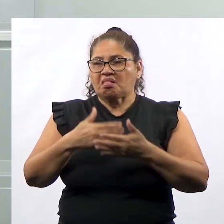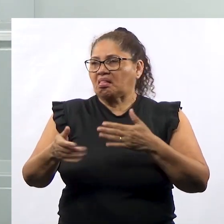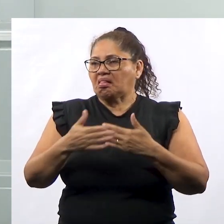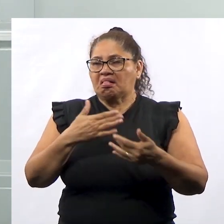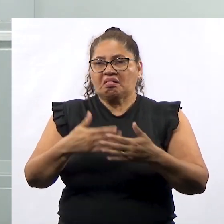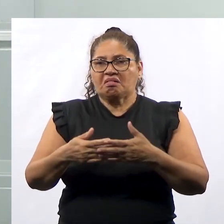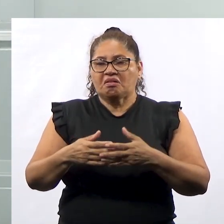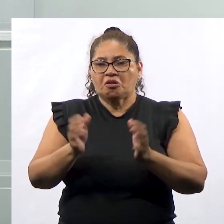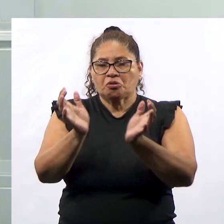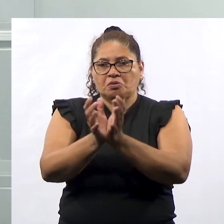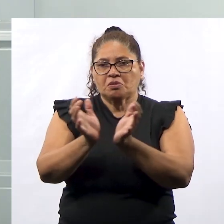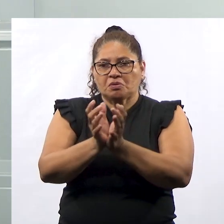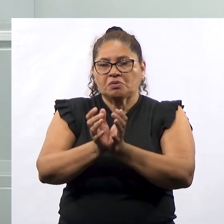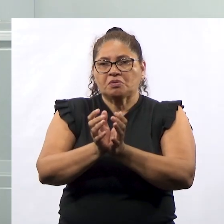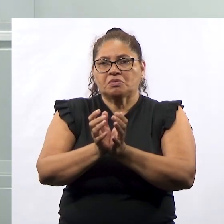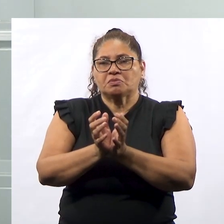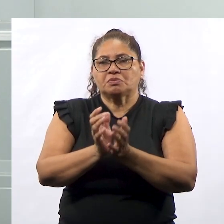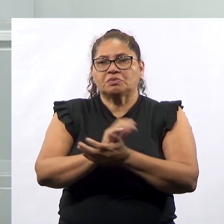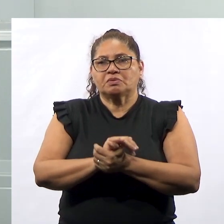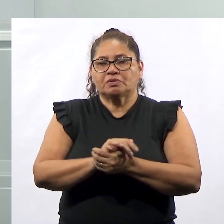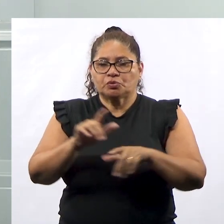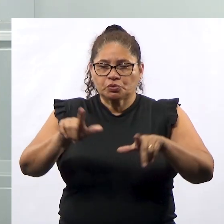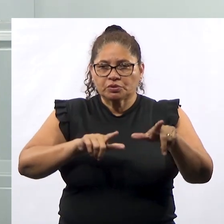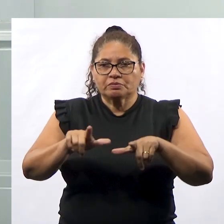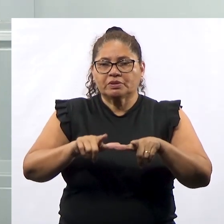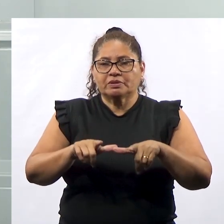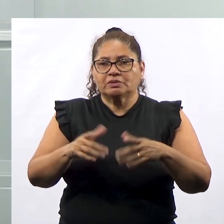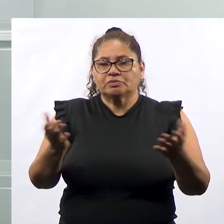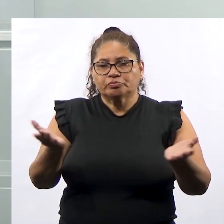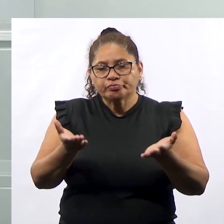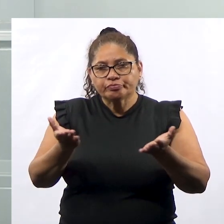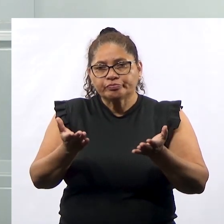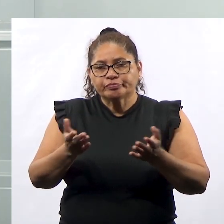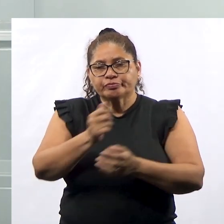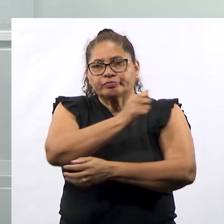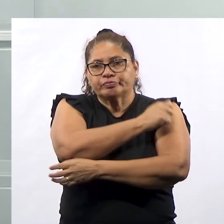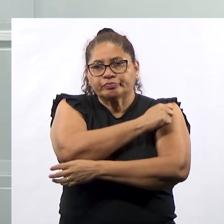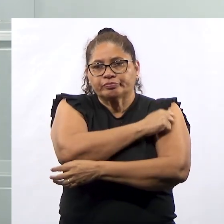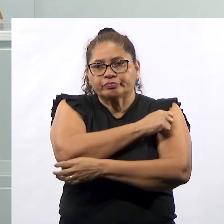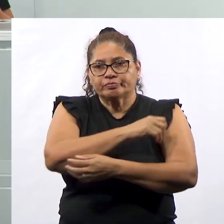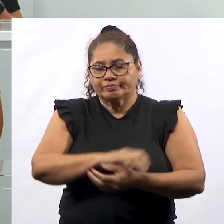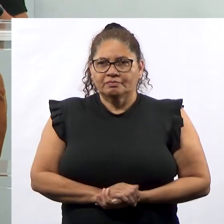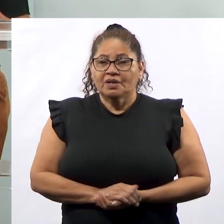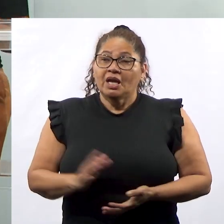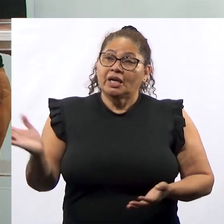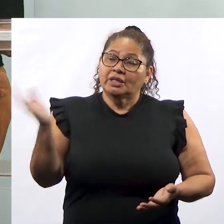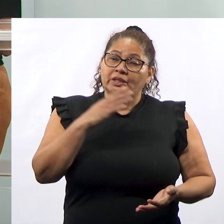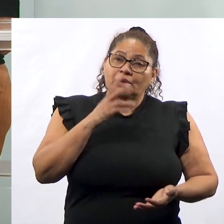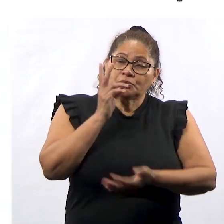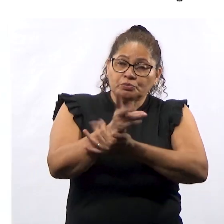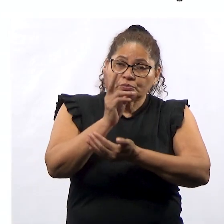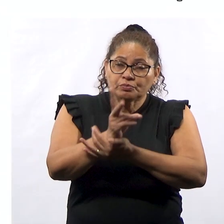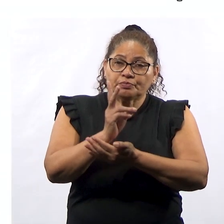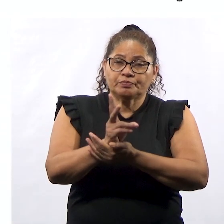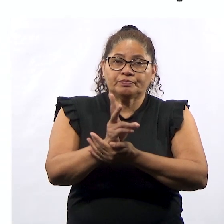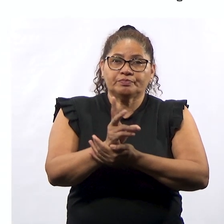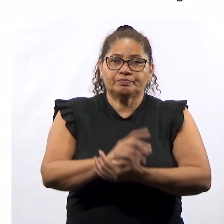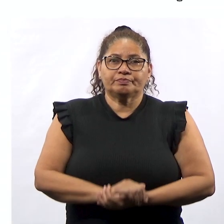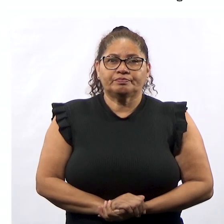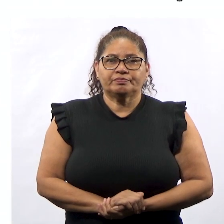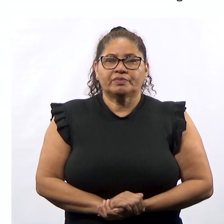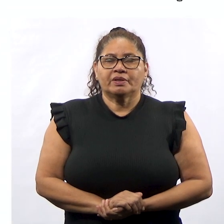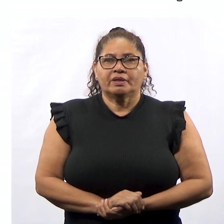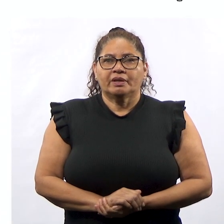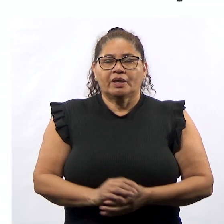com aquele grupo que eu estou trabalhando no momento com os meus alunos. Então, continuando, trago